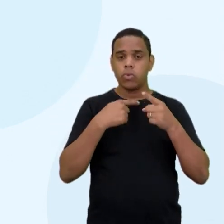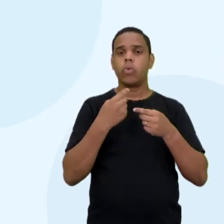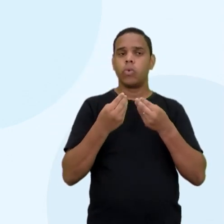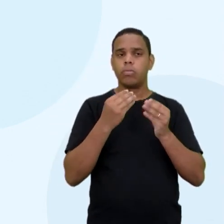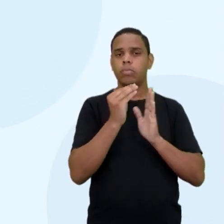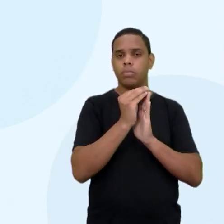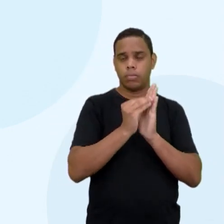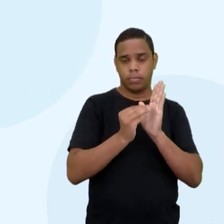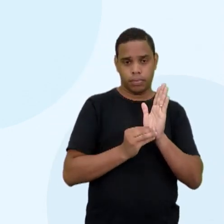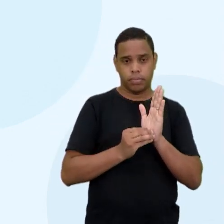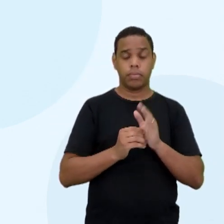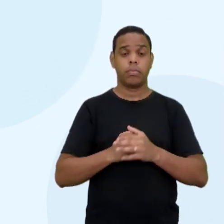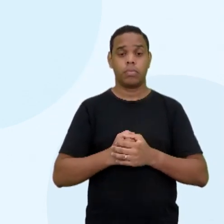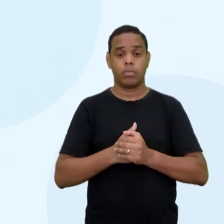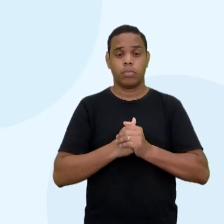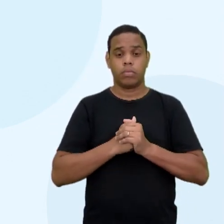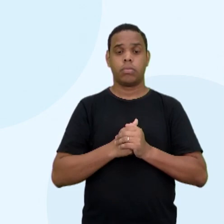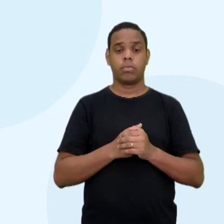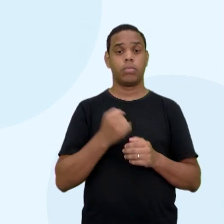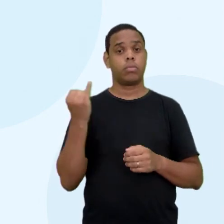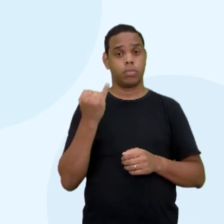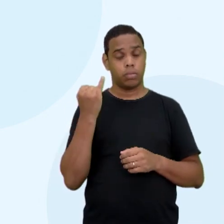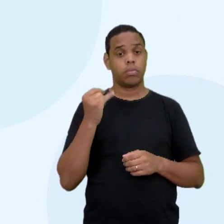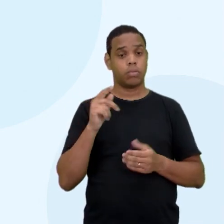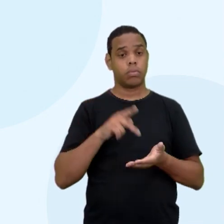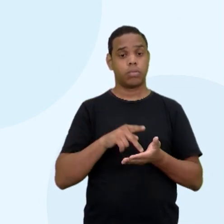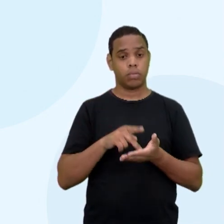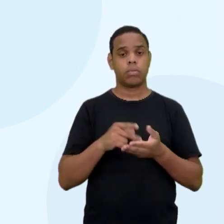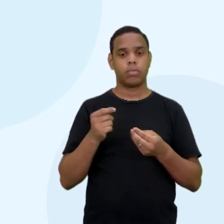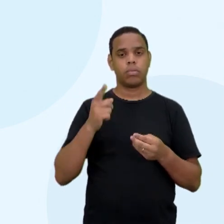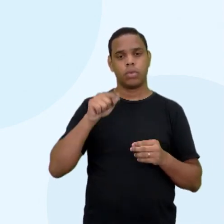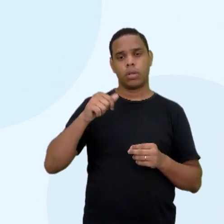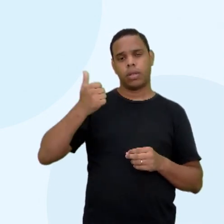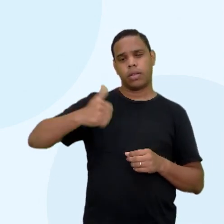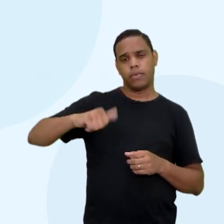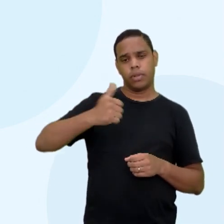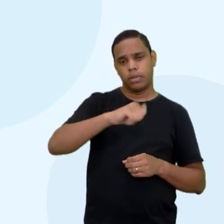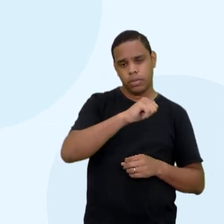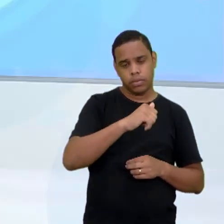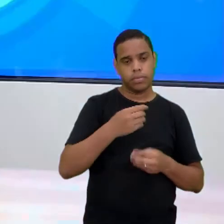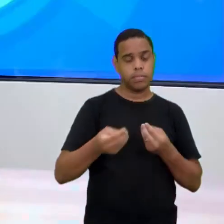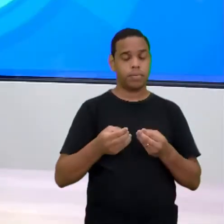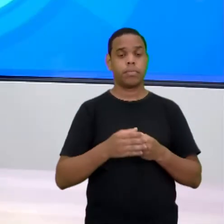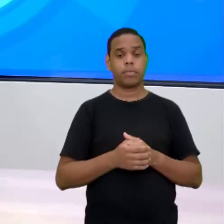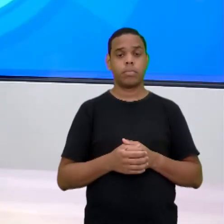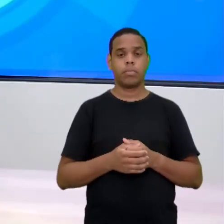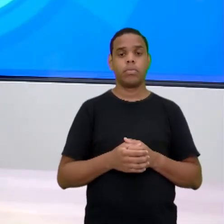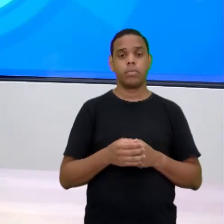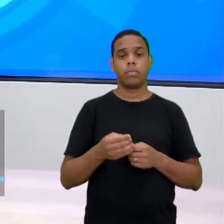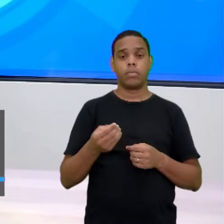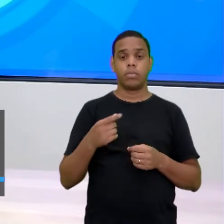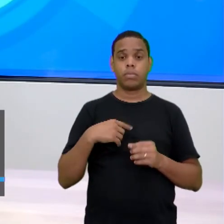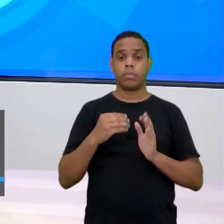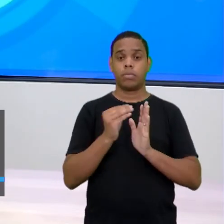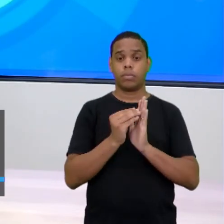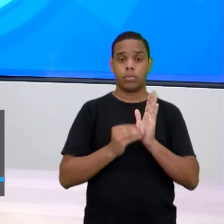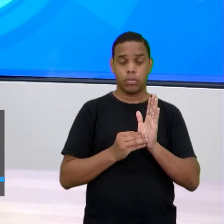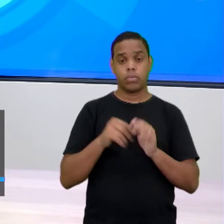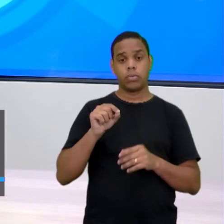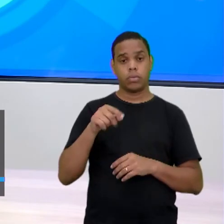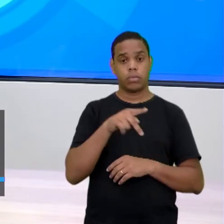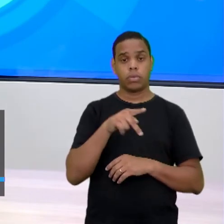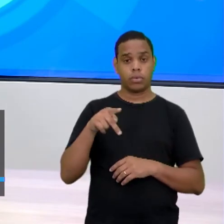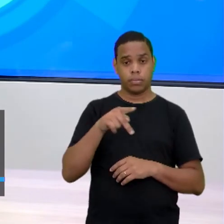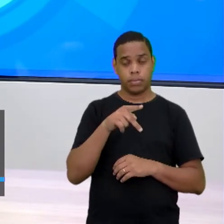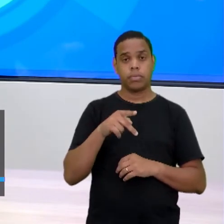possíveis dúvidas. Então é importante isso, né? Fazer aí uma avaliação, né? Ter um critério aí adotado aí pelo